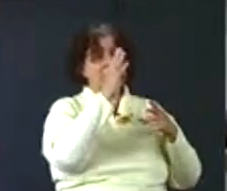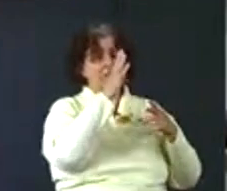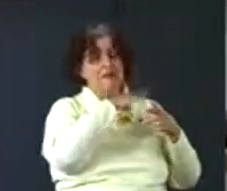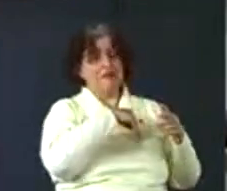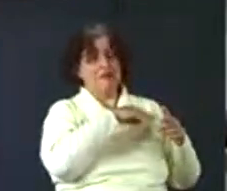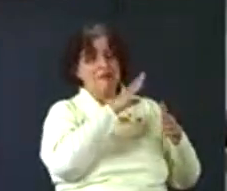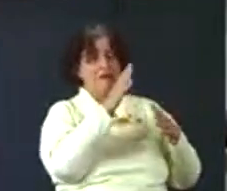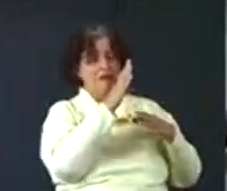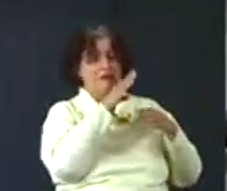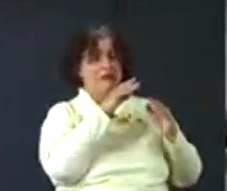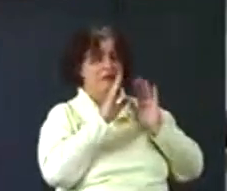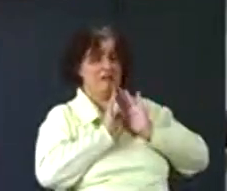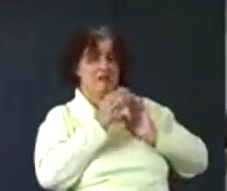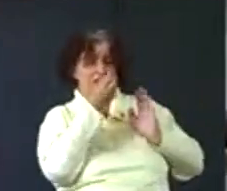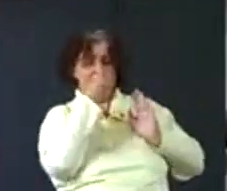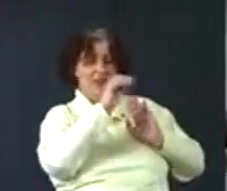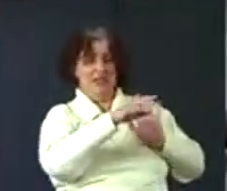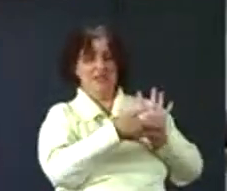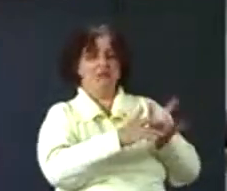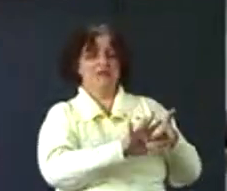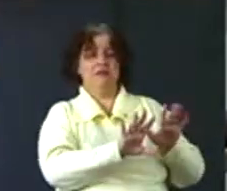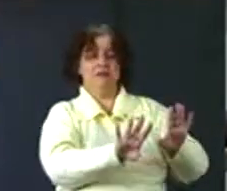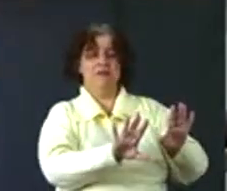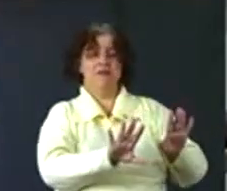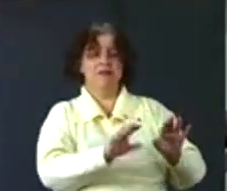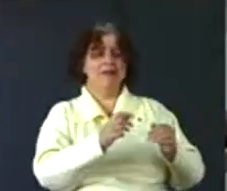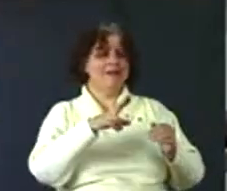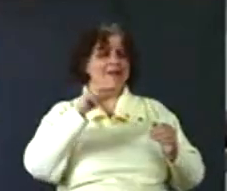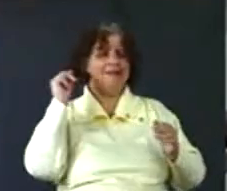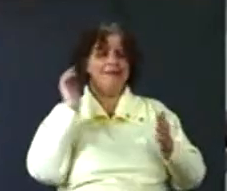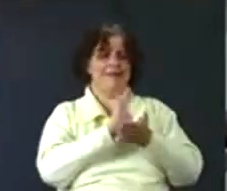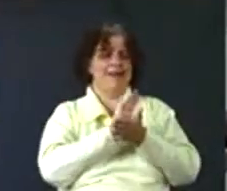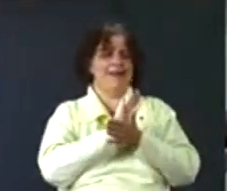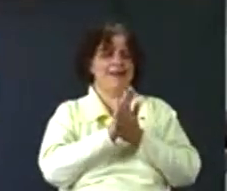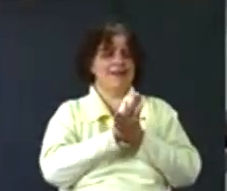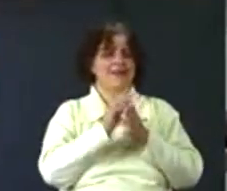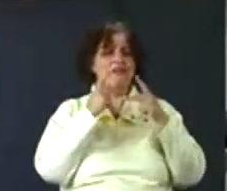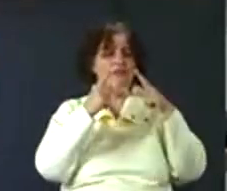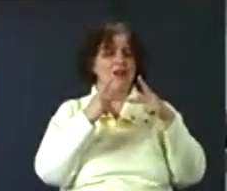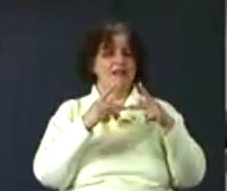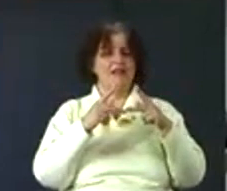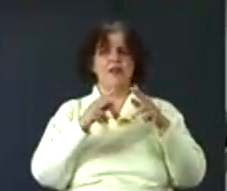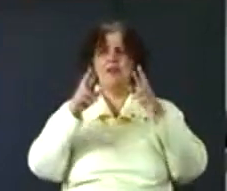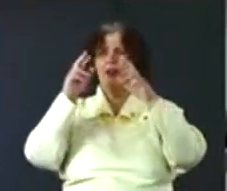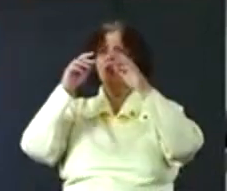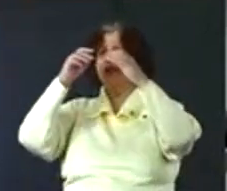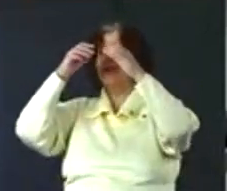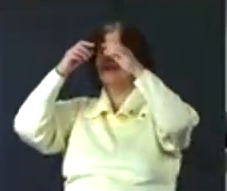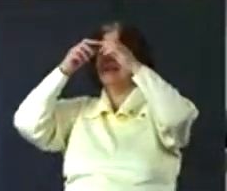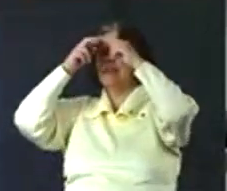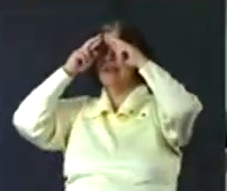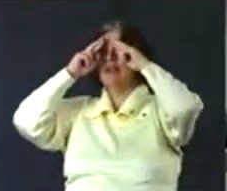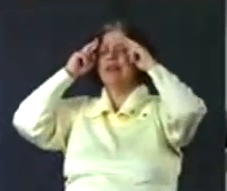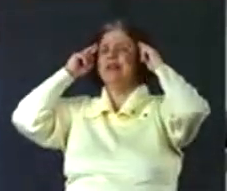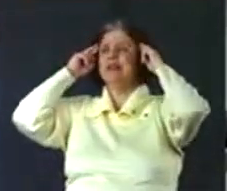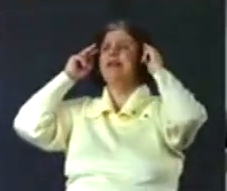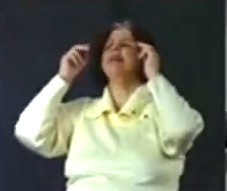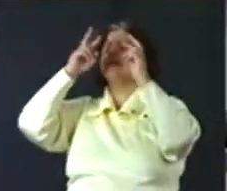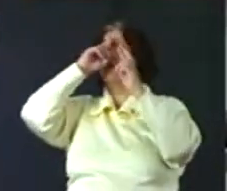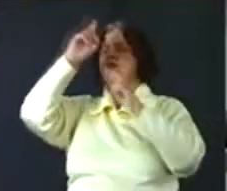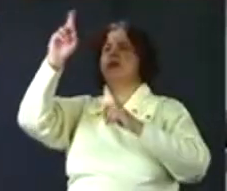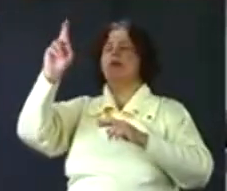Senhor e nada acontecerá com você. Você só precisa declarar que César é o Senhor. Mas sabe o que Policarpo